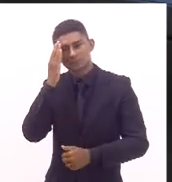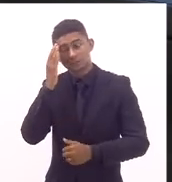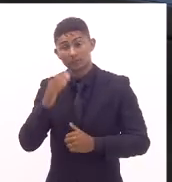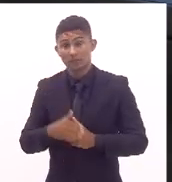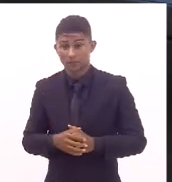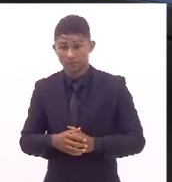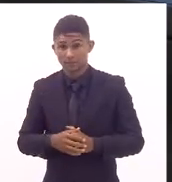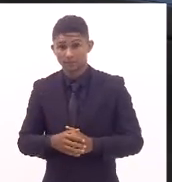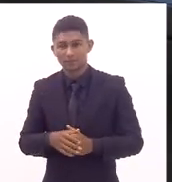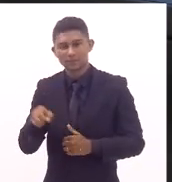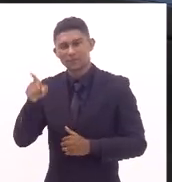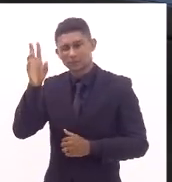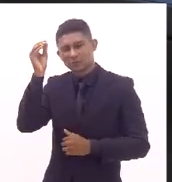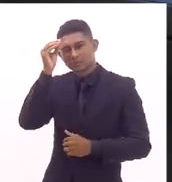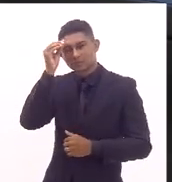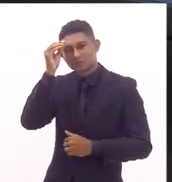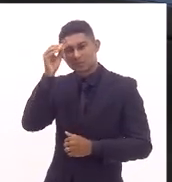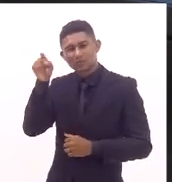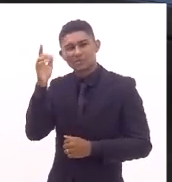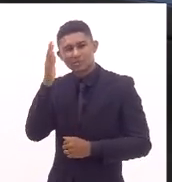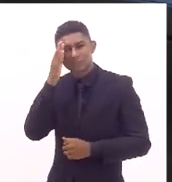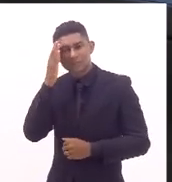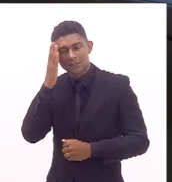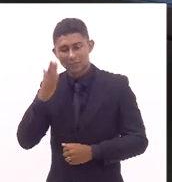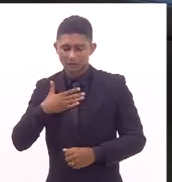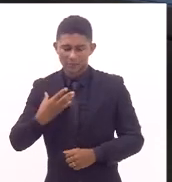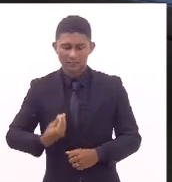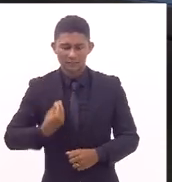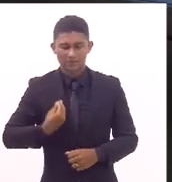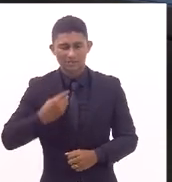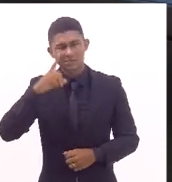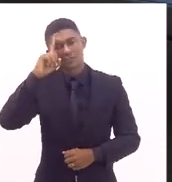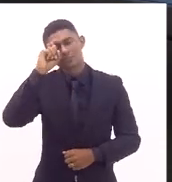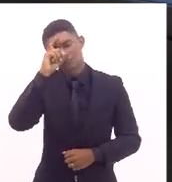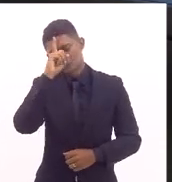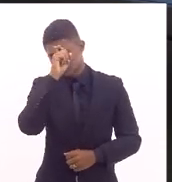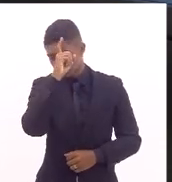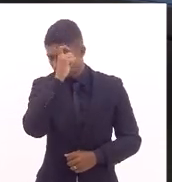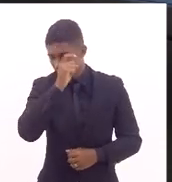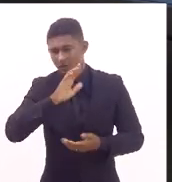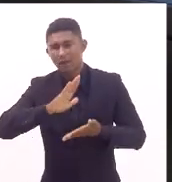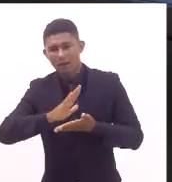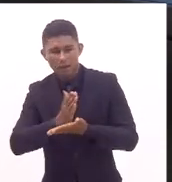e como sobre o que é momentos difíceis de